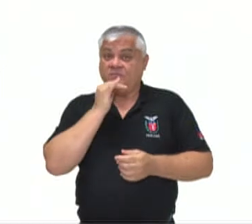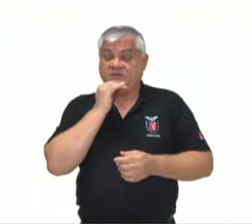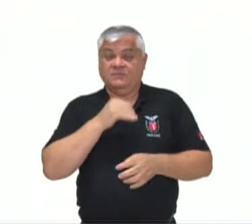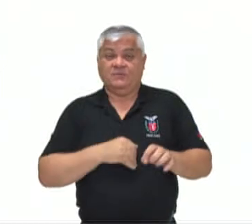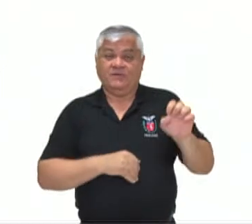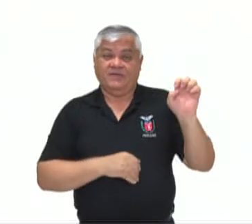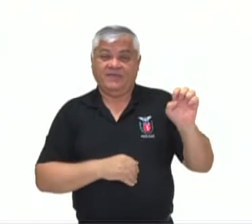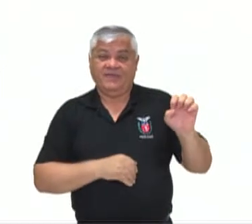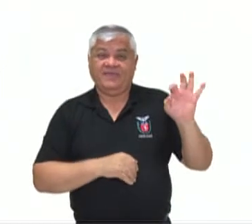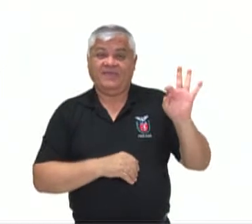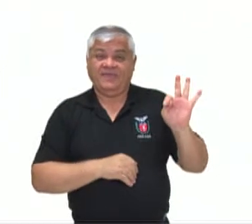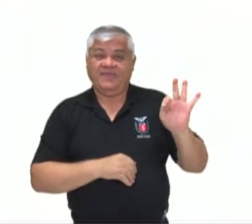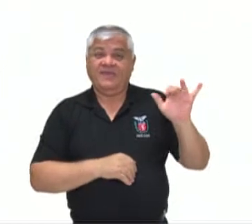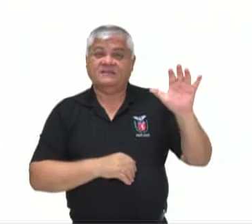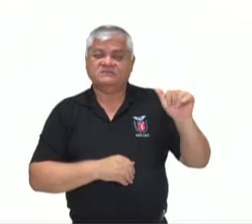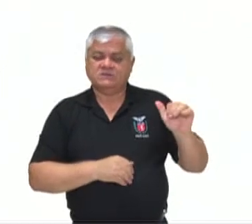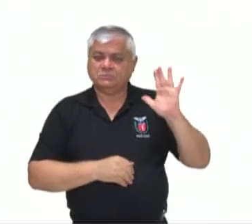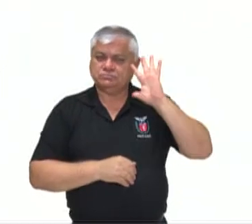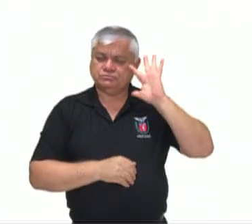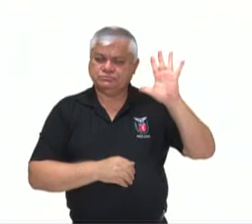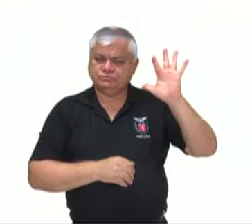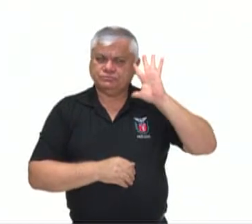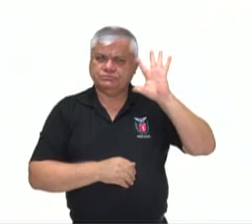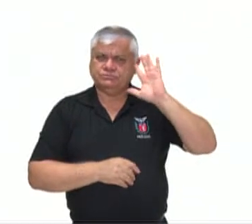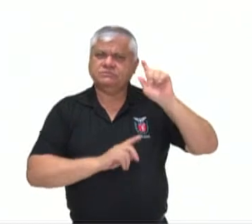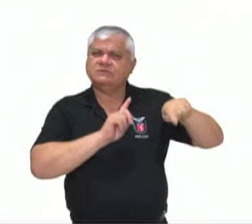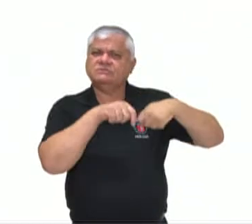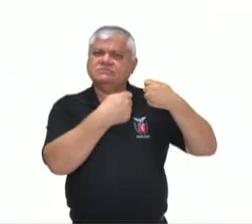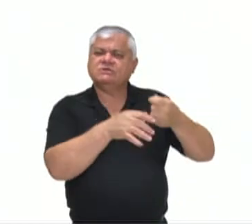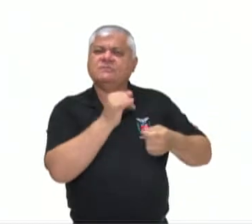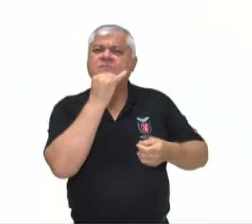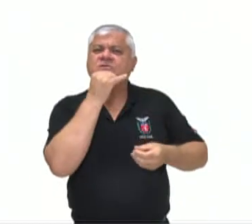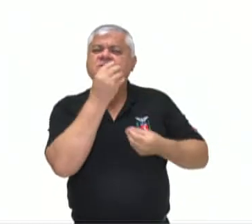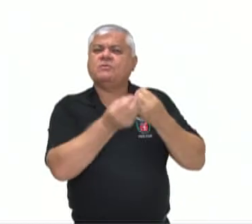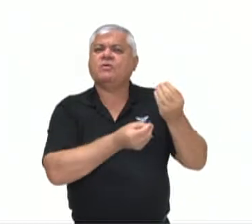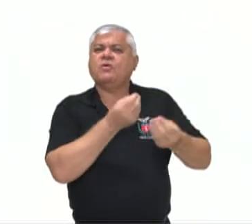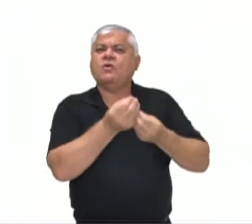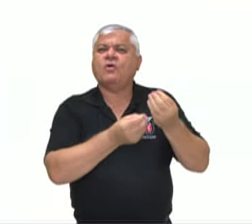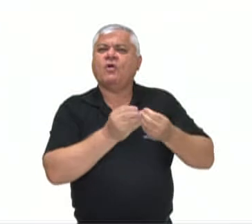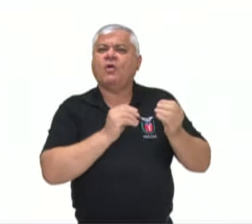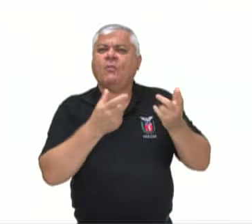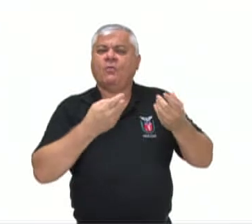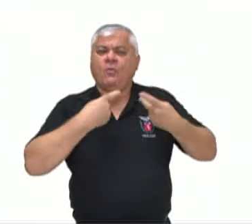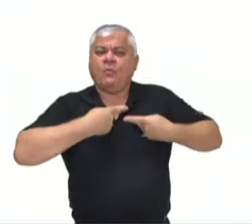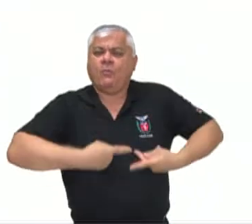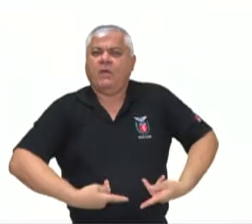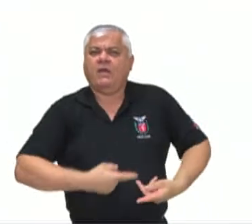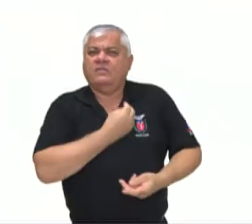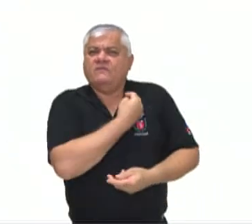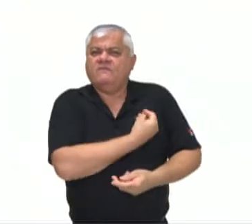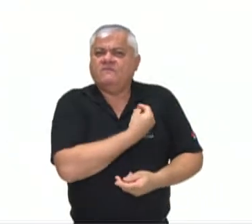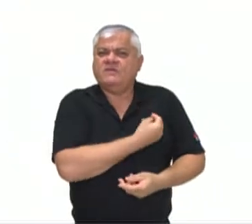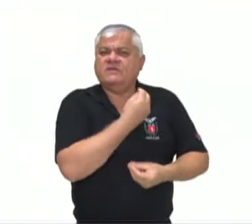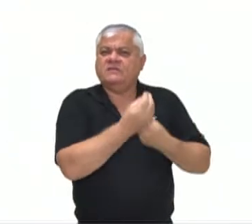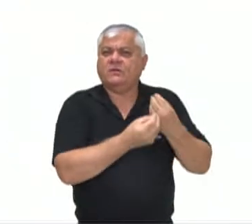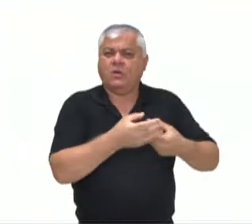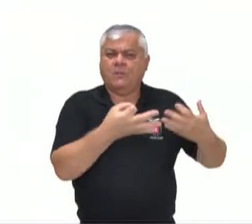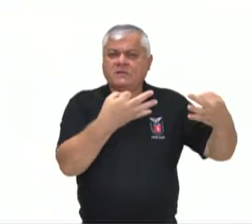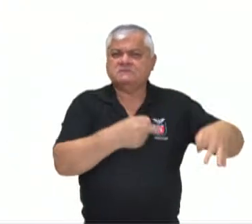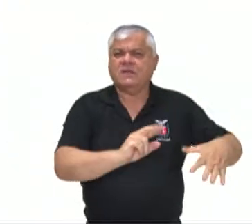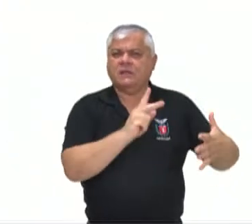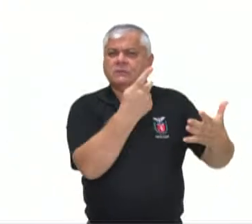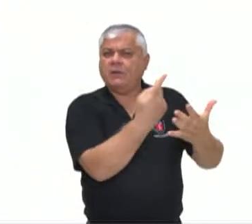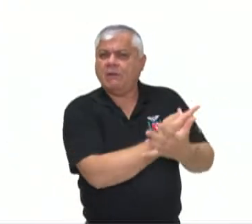ela é uma reflexão filosófica acerca dos princípios motores da ação humana. A ética vai dizer o que é certo